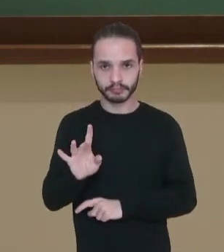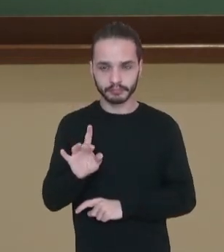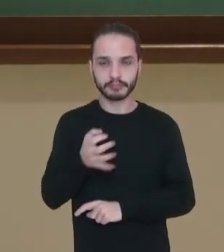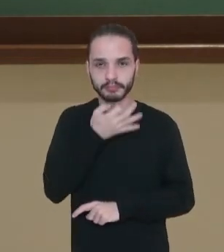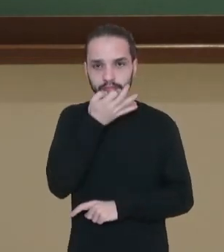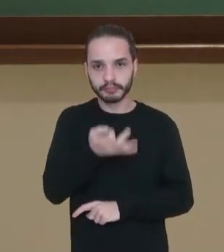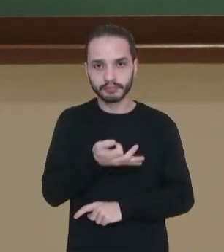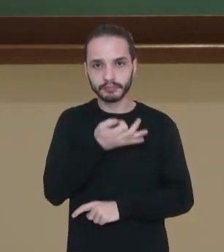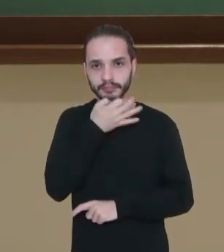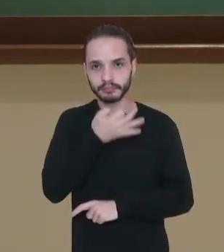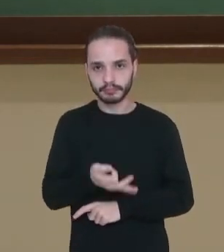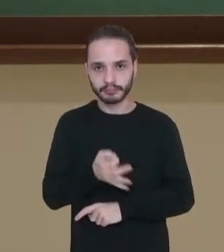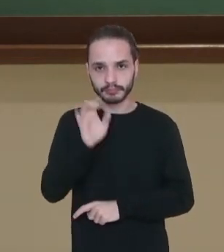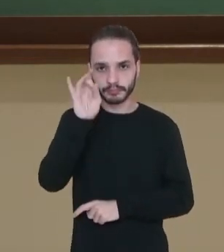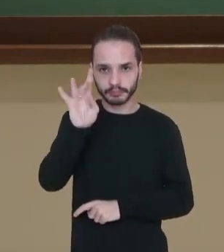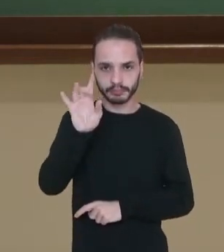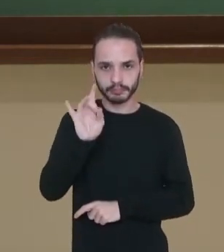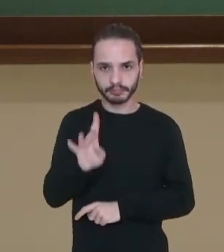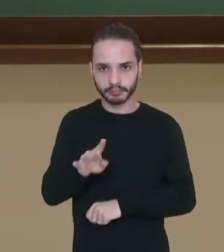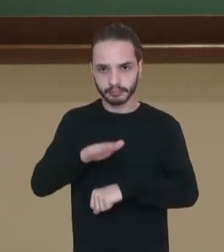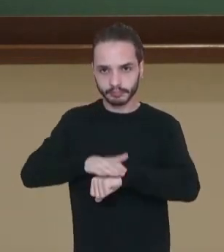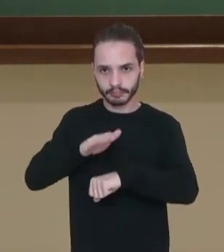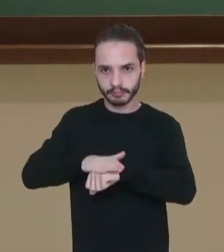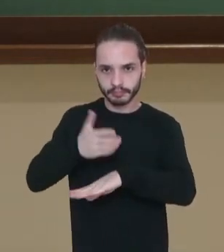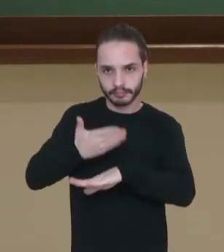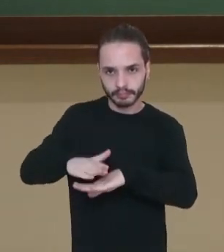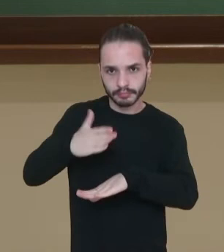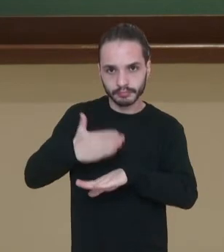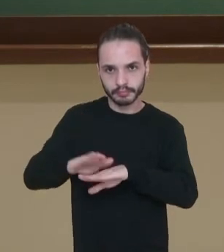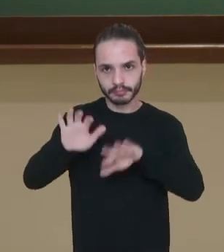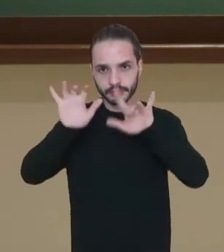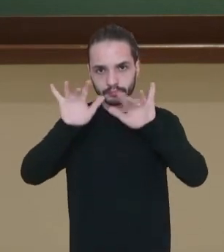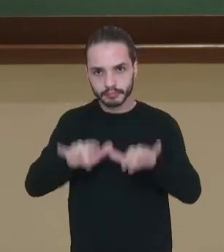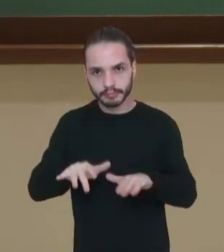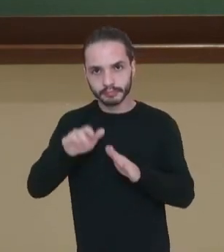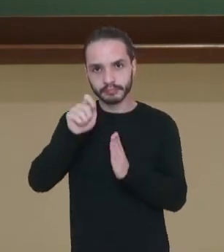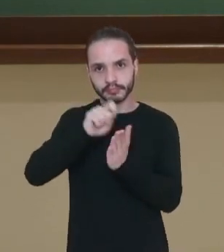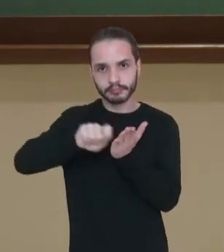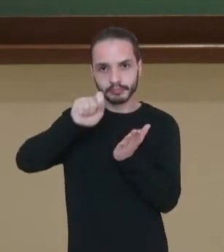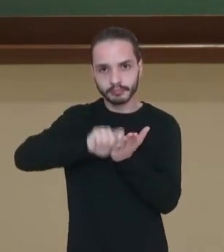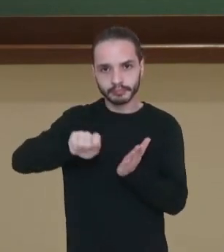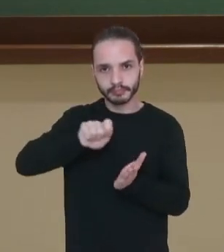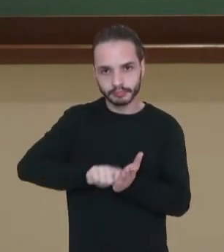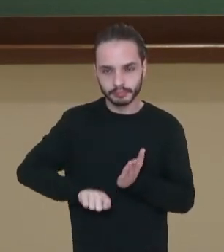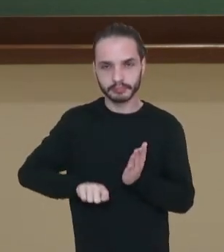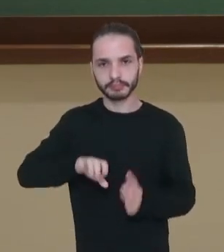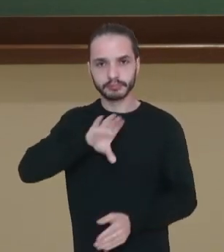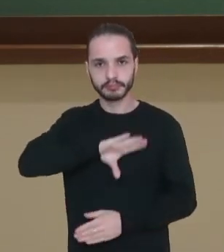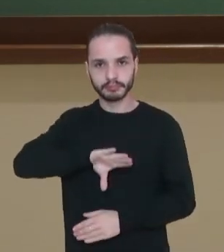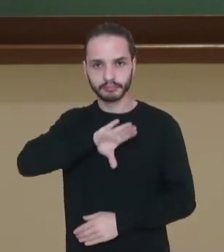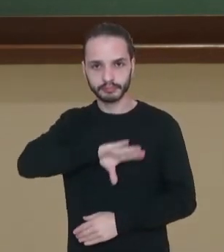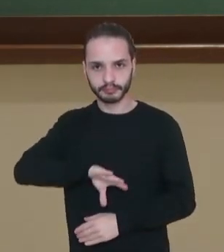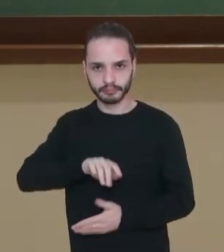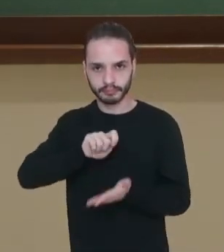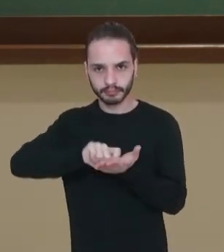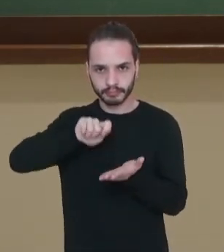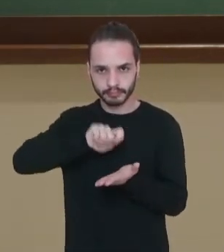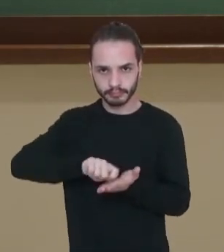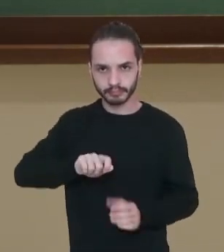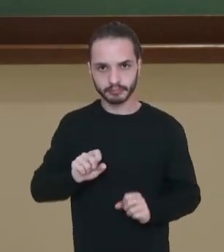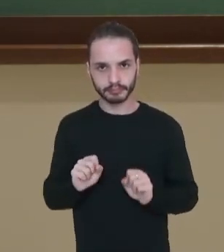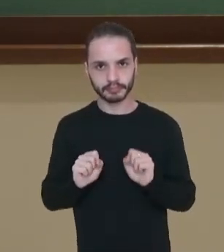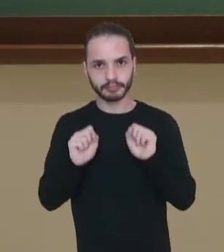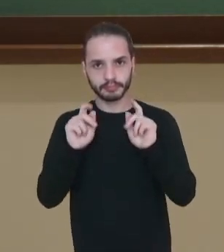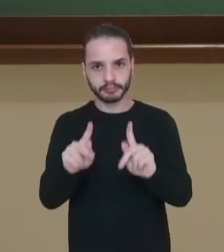é um momento rico para vocês treinarem aí, desenvolverem a habilidade e a proficiência na língua escrita, pessoal. Então vamos